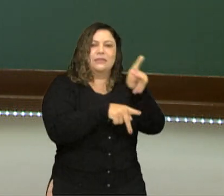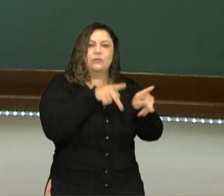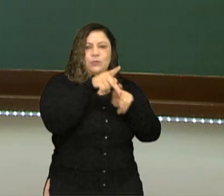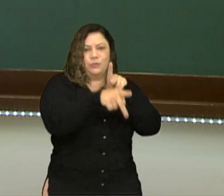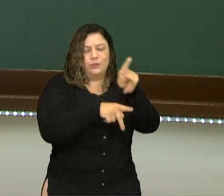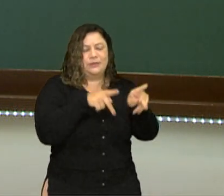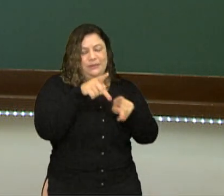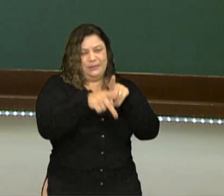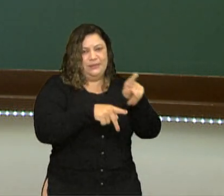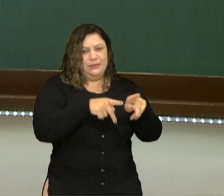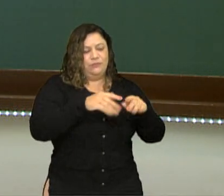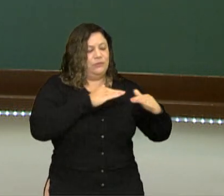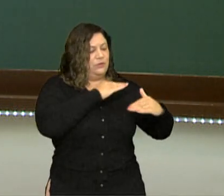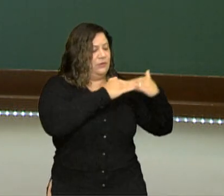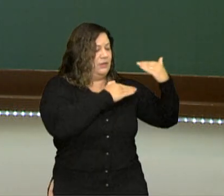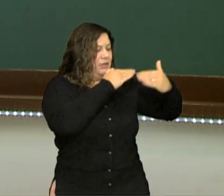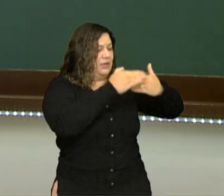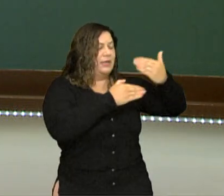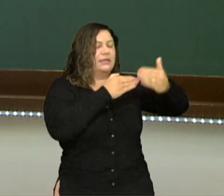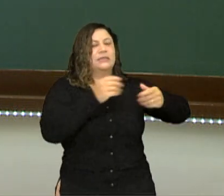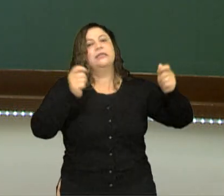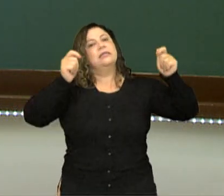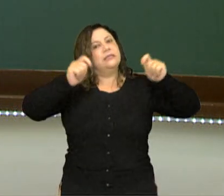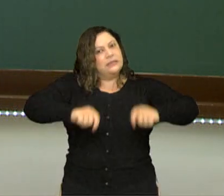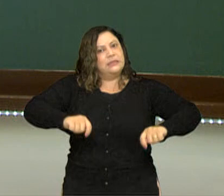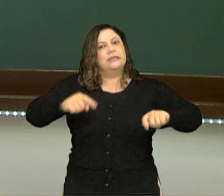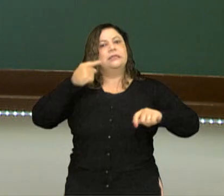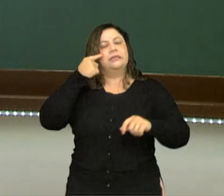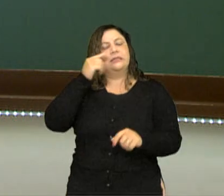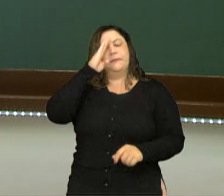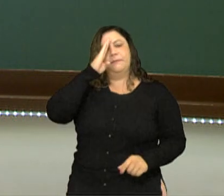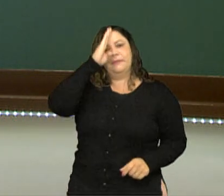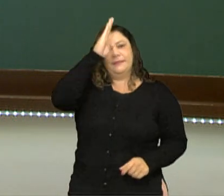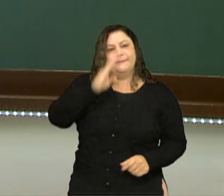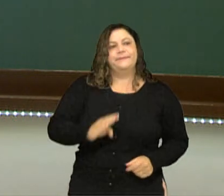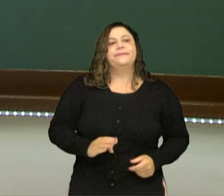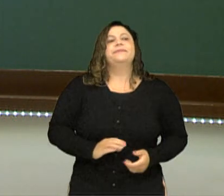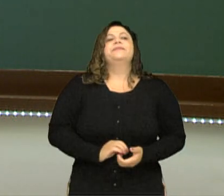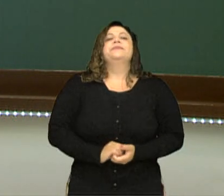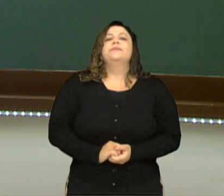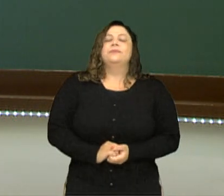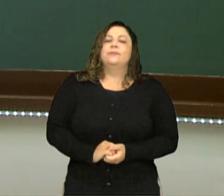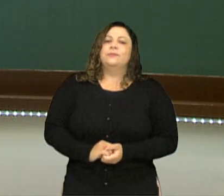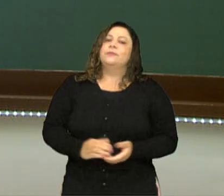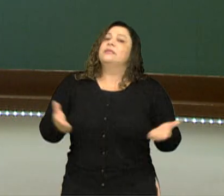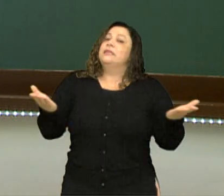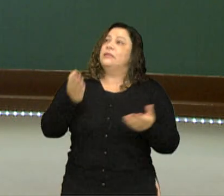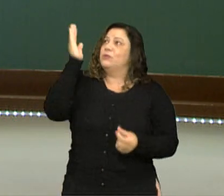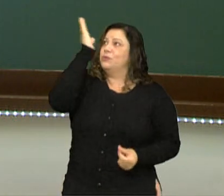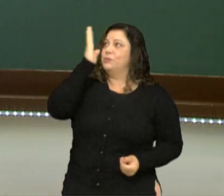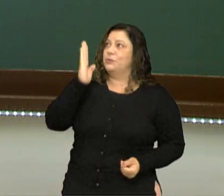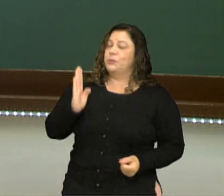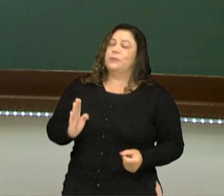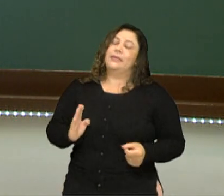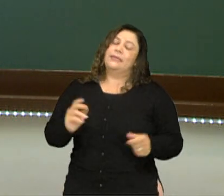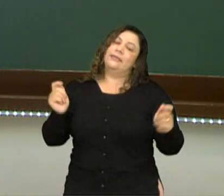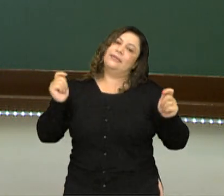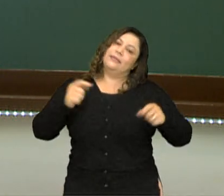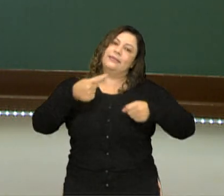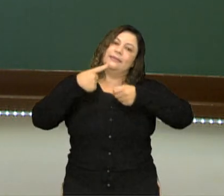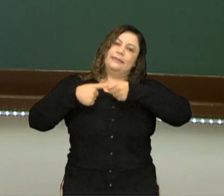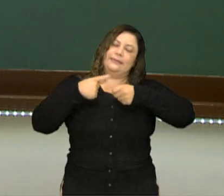vamos ter esse processo de urbanização se acentuando, né? E tornando o Brasil um país urbano,